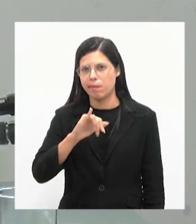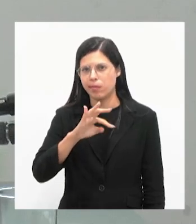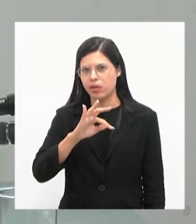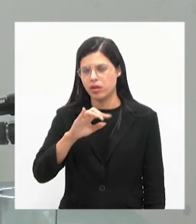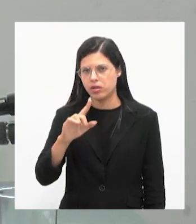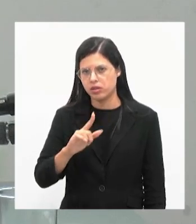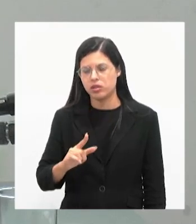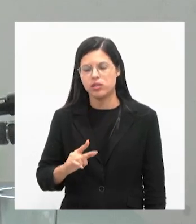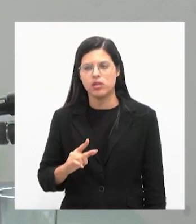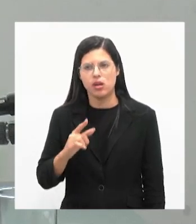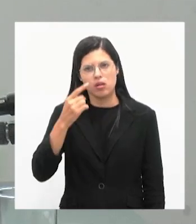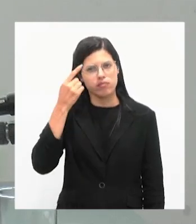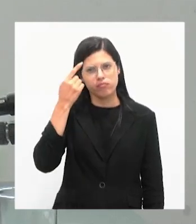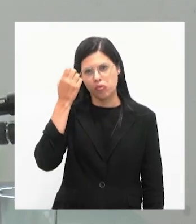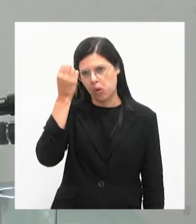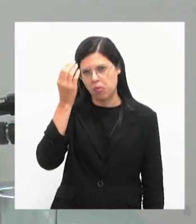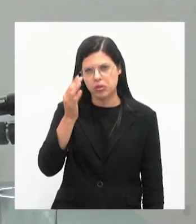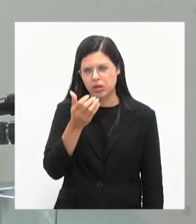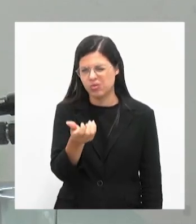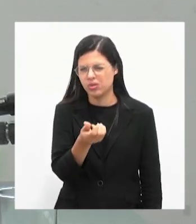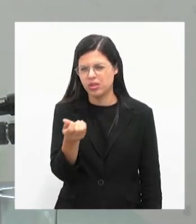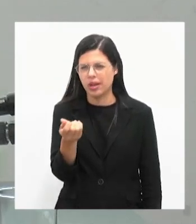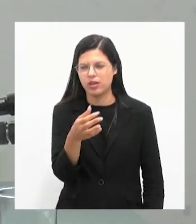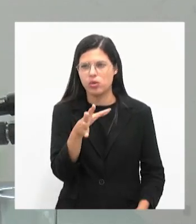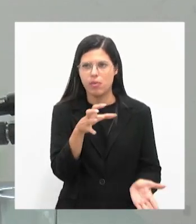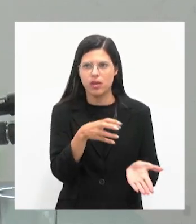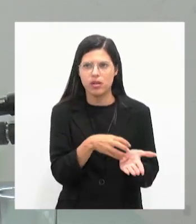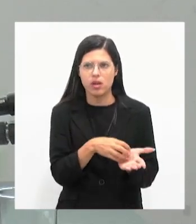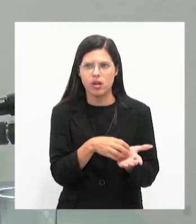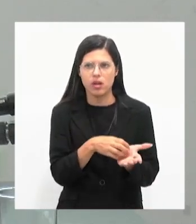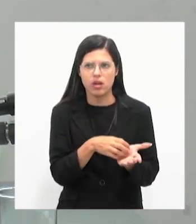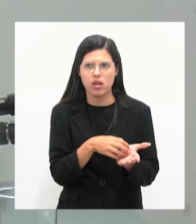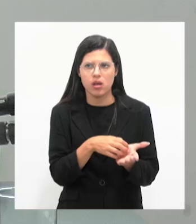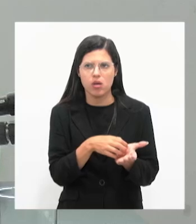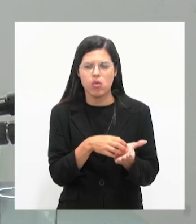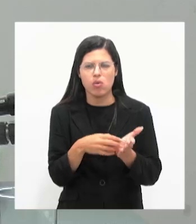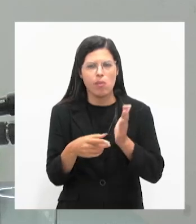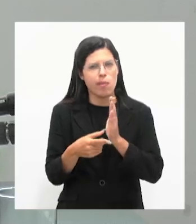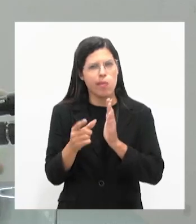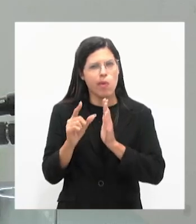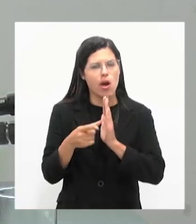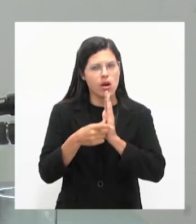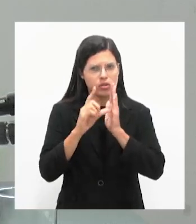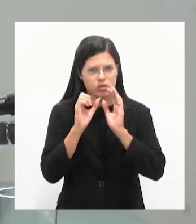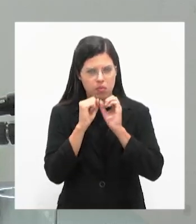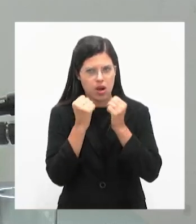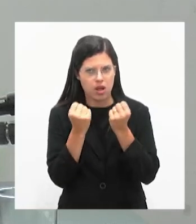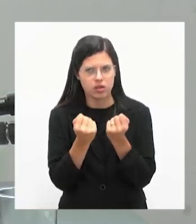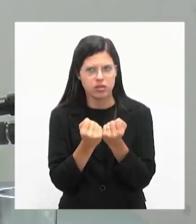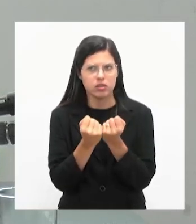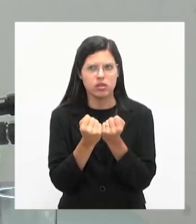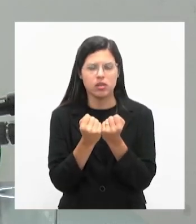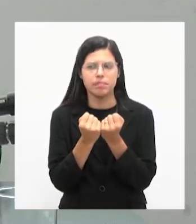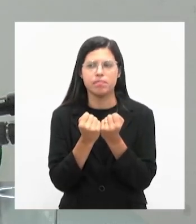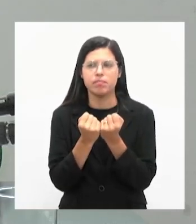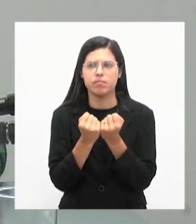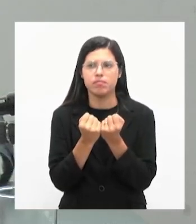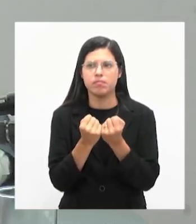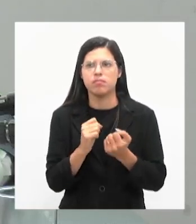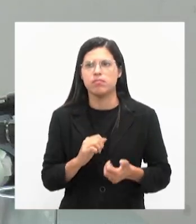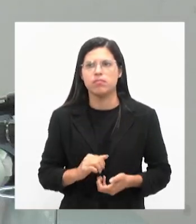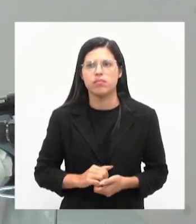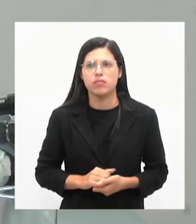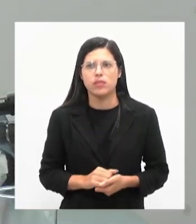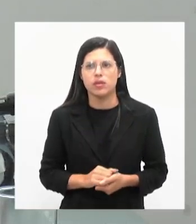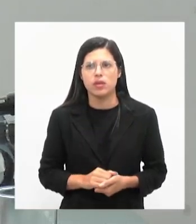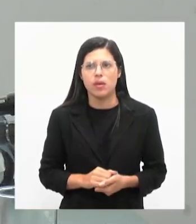do batalhão, ali perto um pouco antes do Maracanã, tem um posto ali no meio, perto